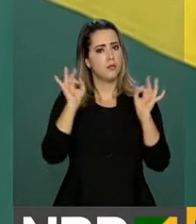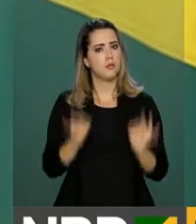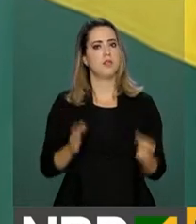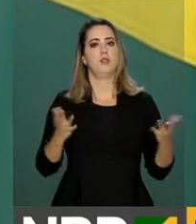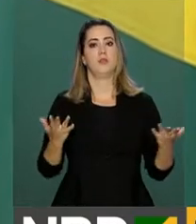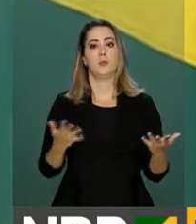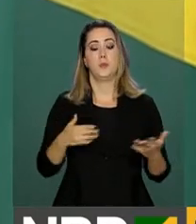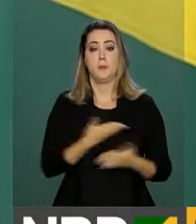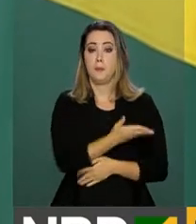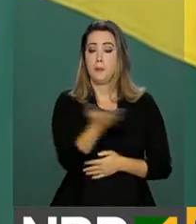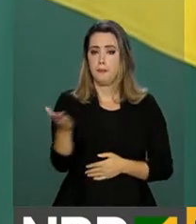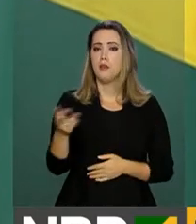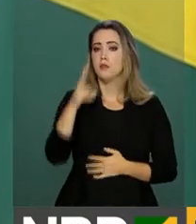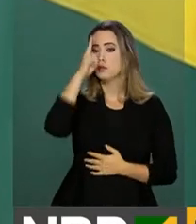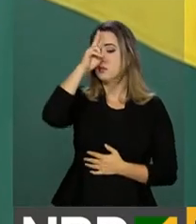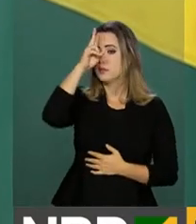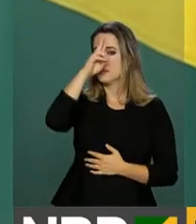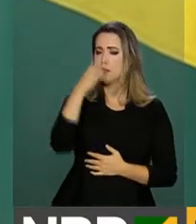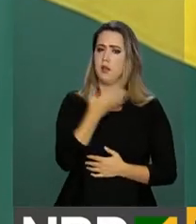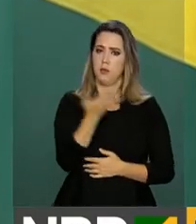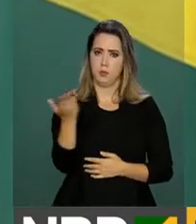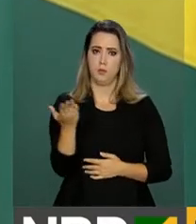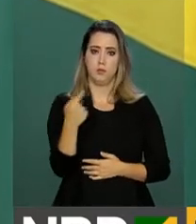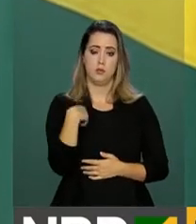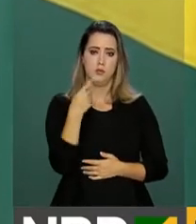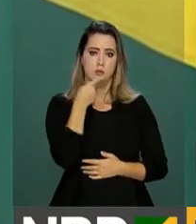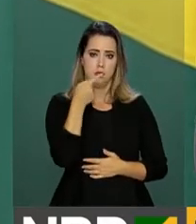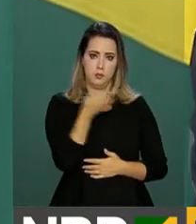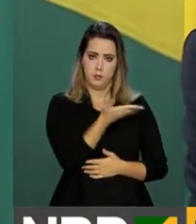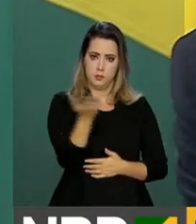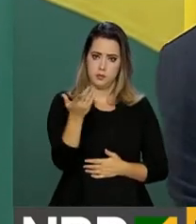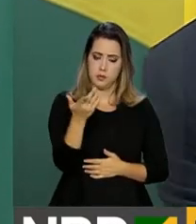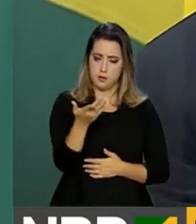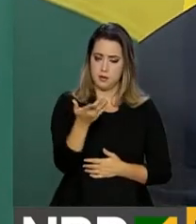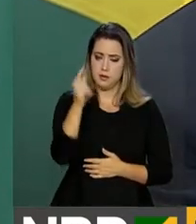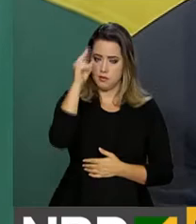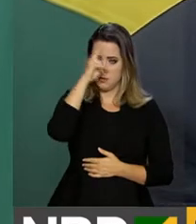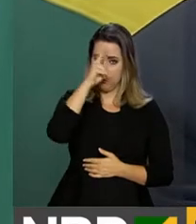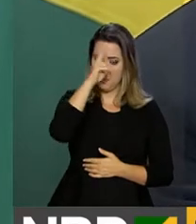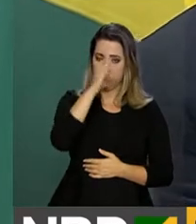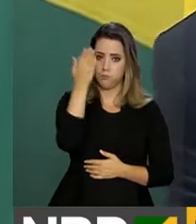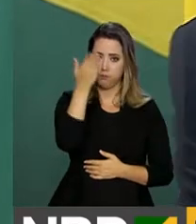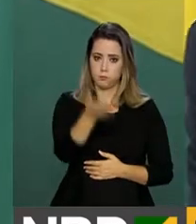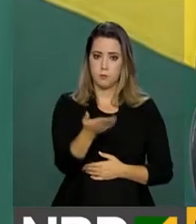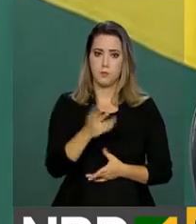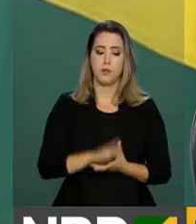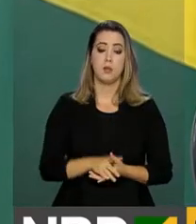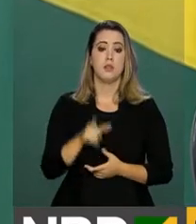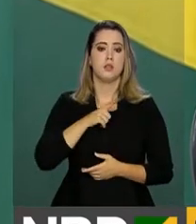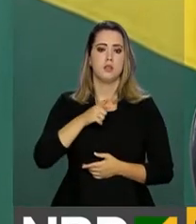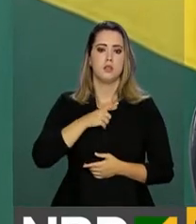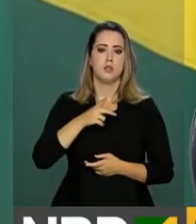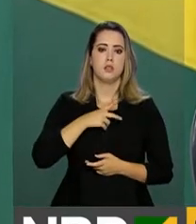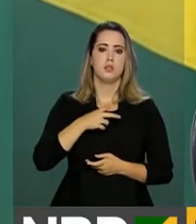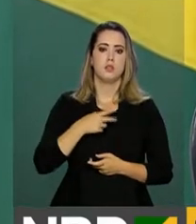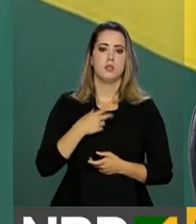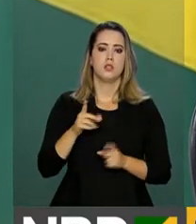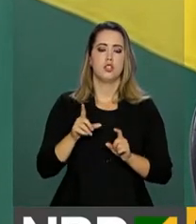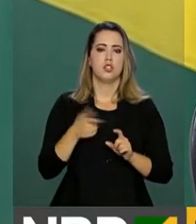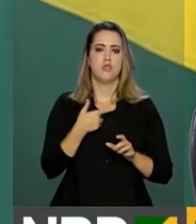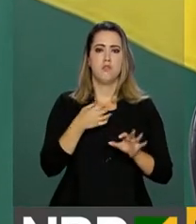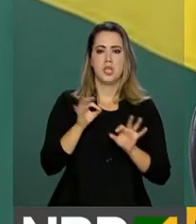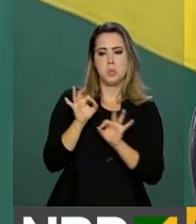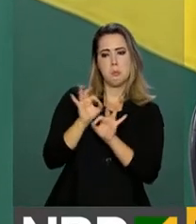olha vocês se lembram toma a liberdade de relembrar que surgiram muitas tramas